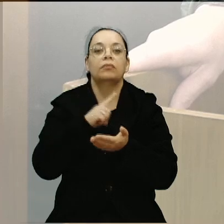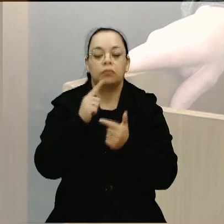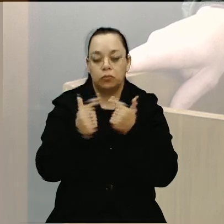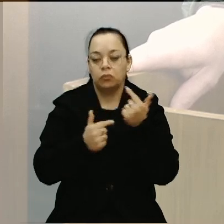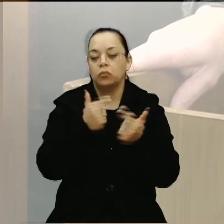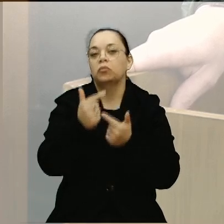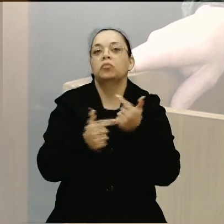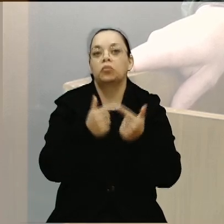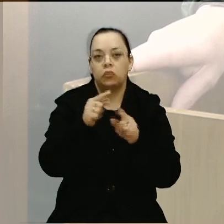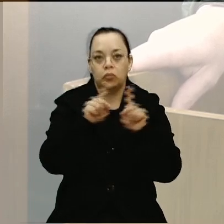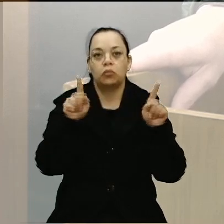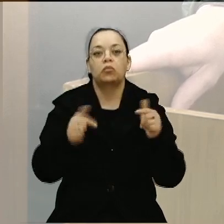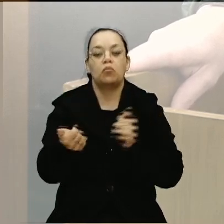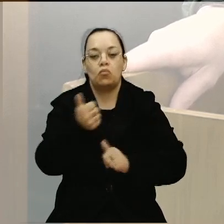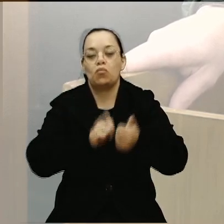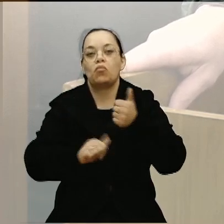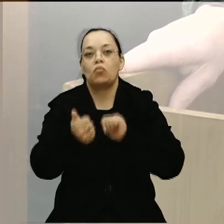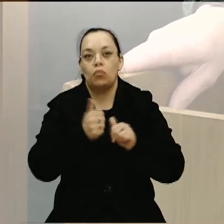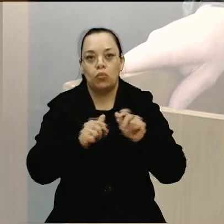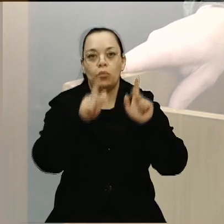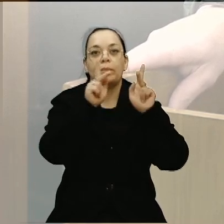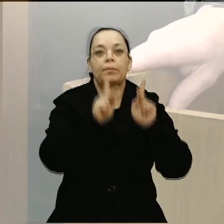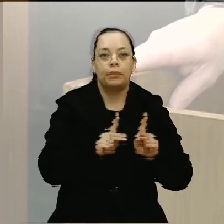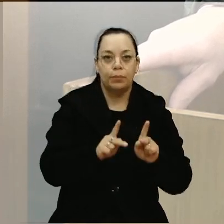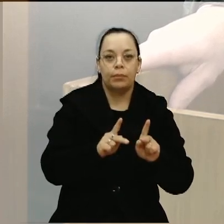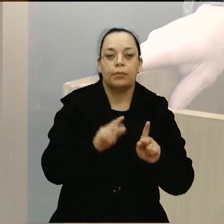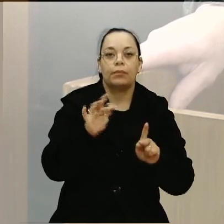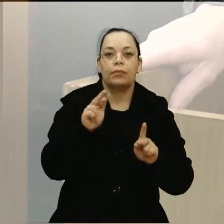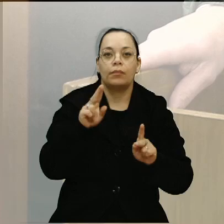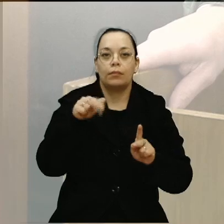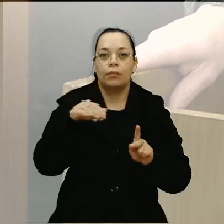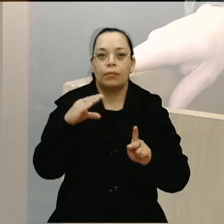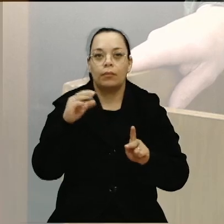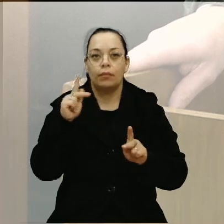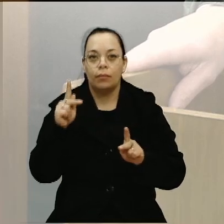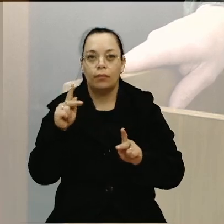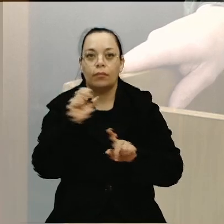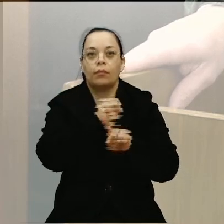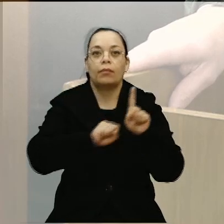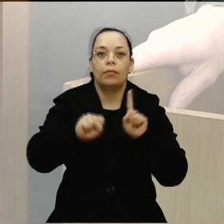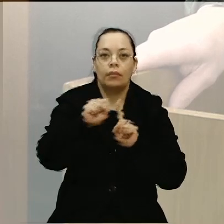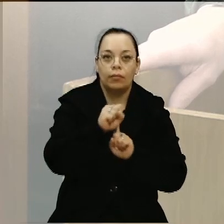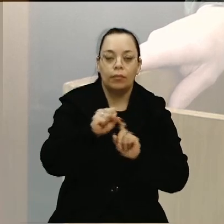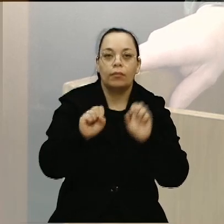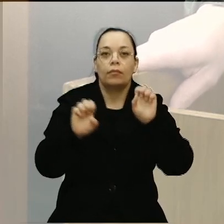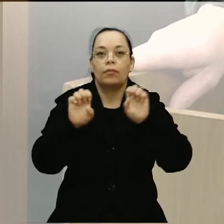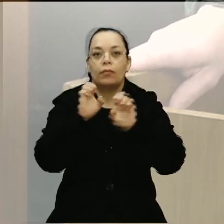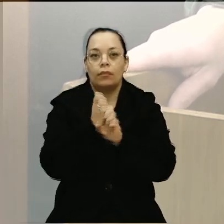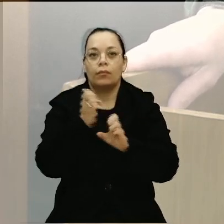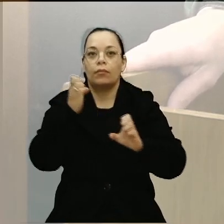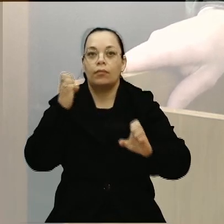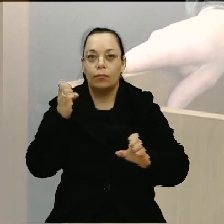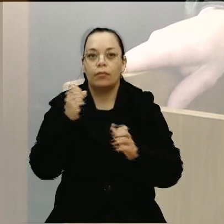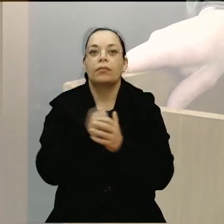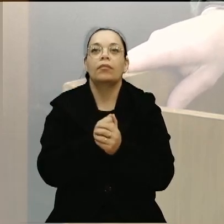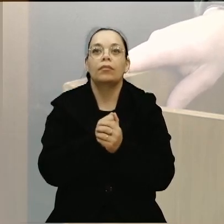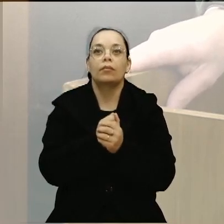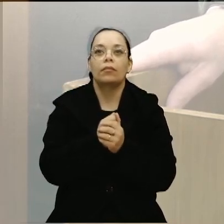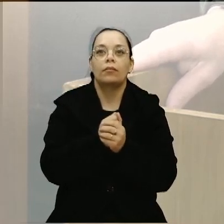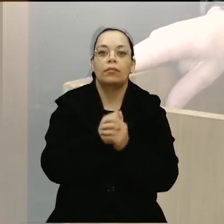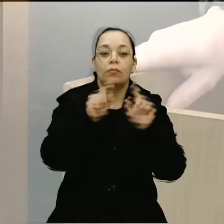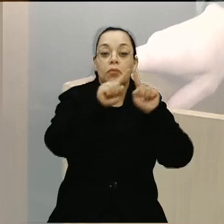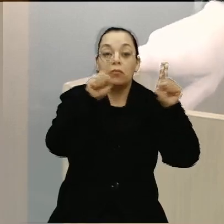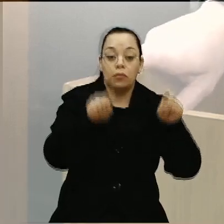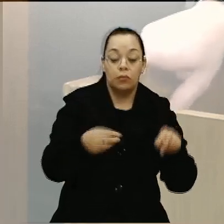servidores qualificados, nós temos o pessoal do FUNCAP, pessoal do social, pessoal da engenharia, são servidores que